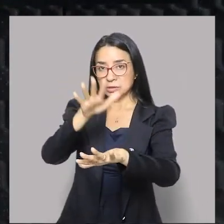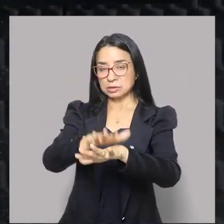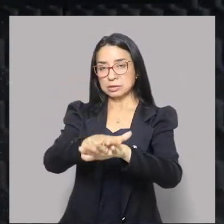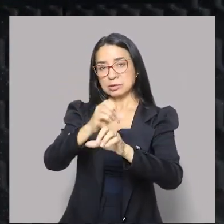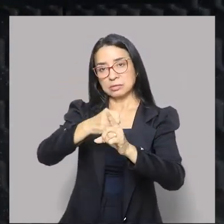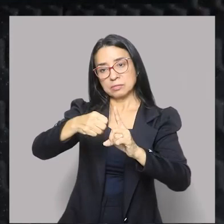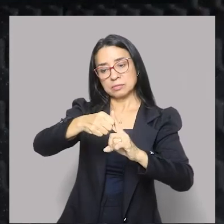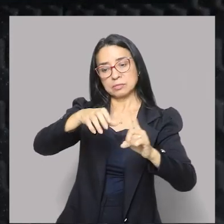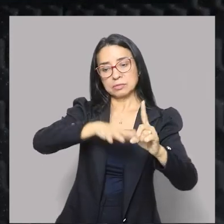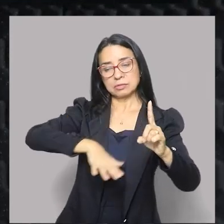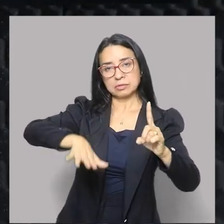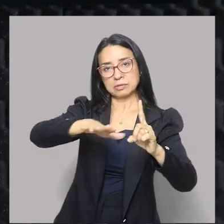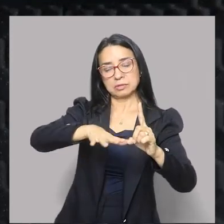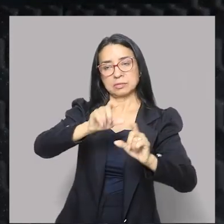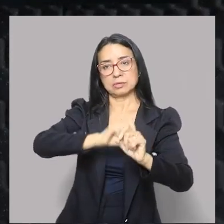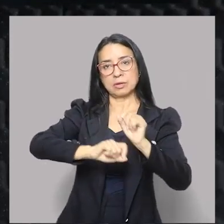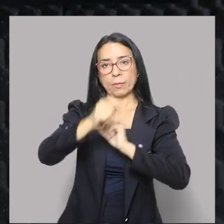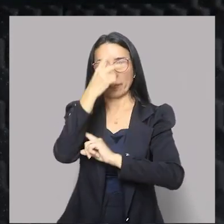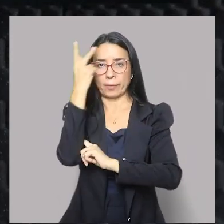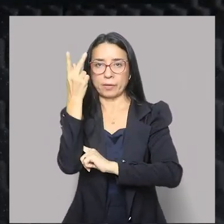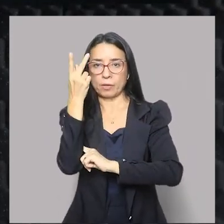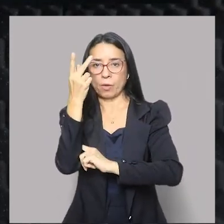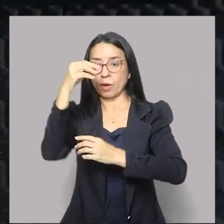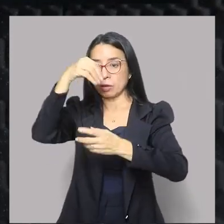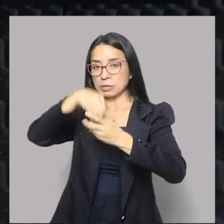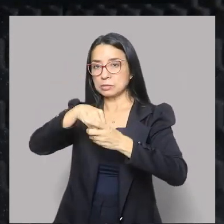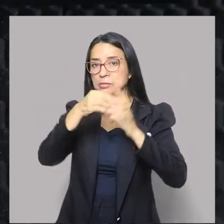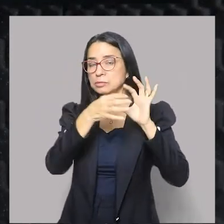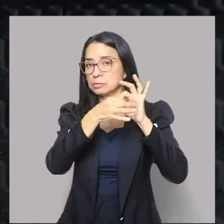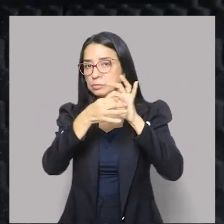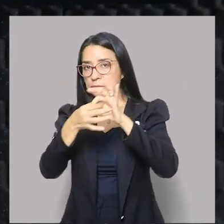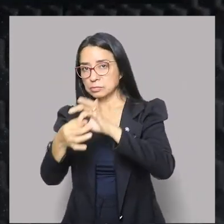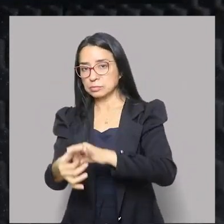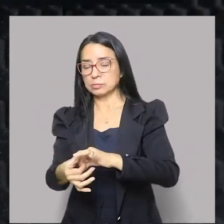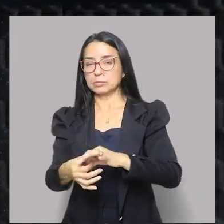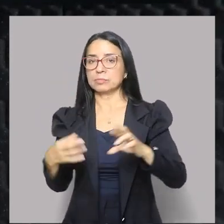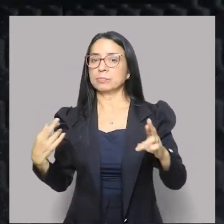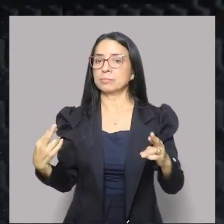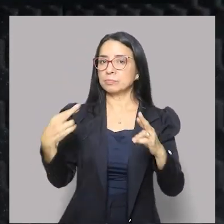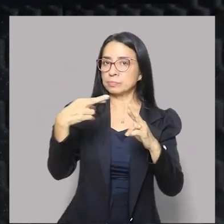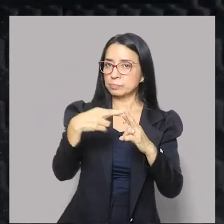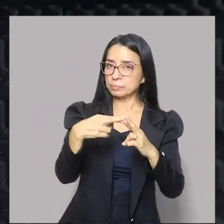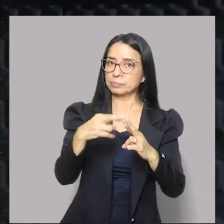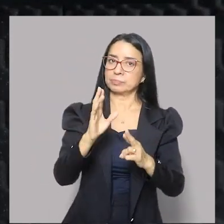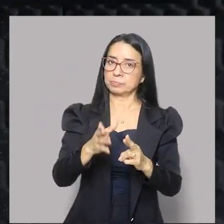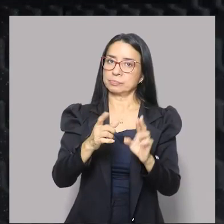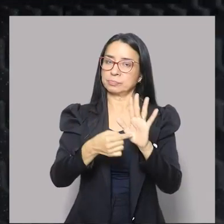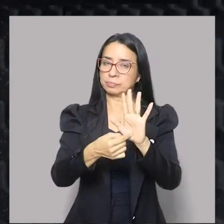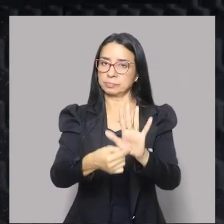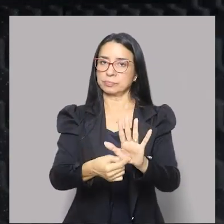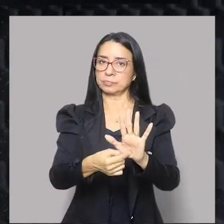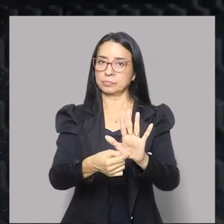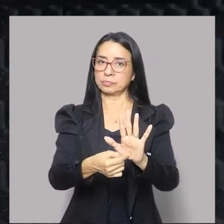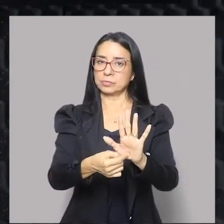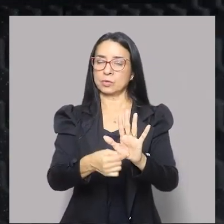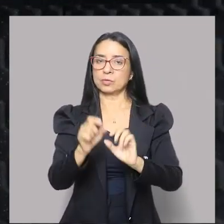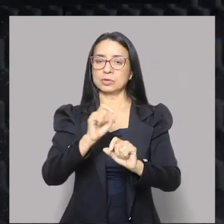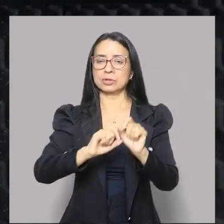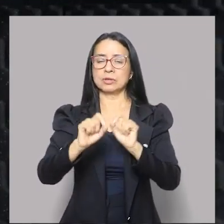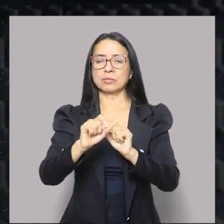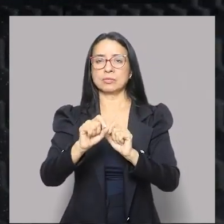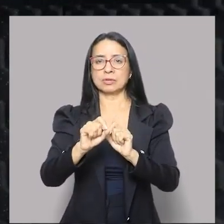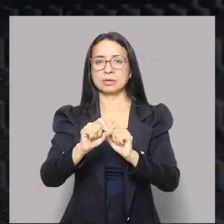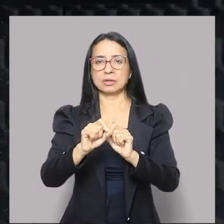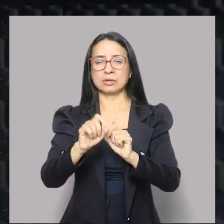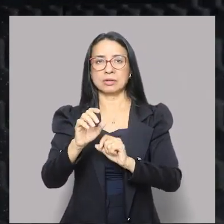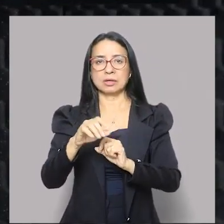contexto. Então, olha como na minha ambientação, na minha referência, eu já trago um indício daquilo que vai